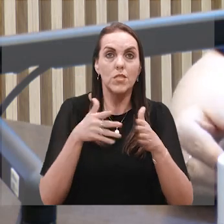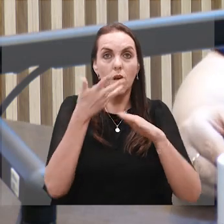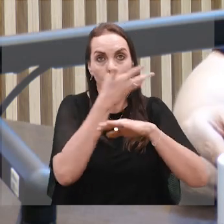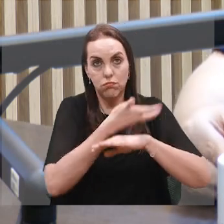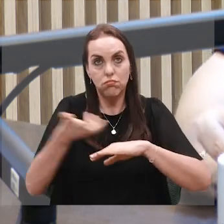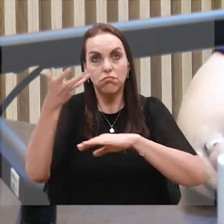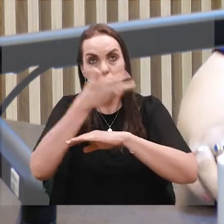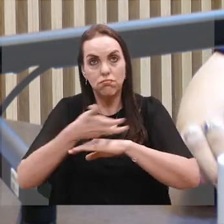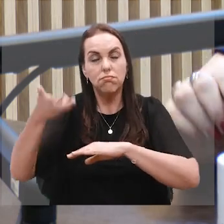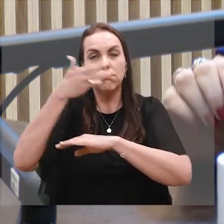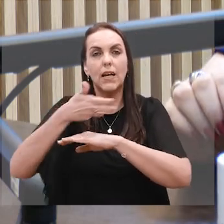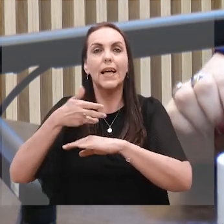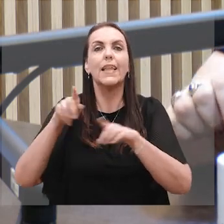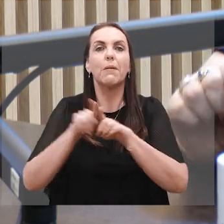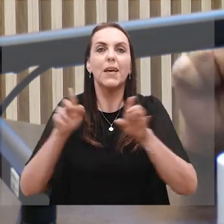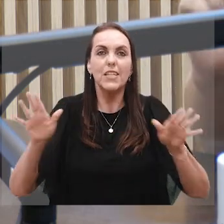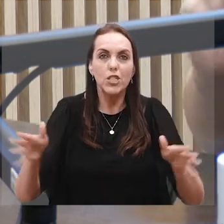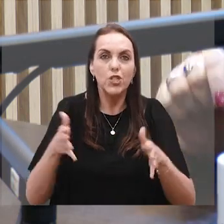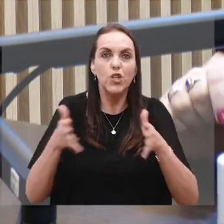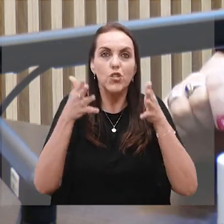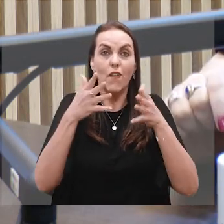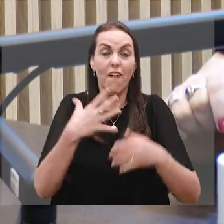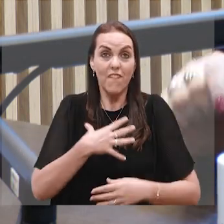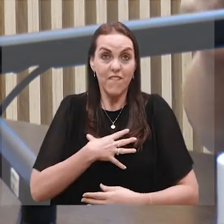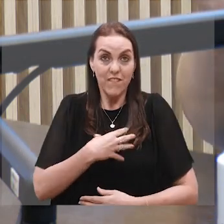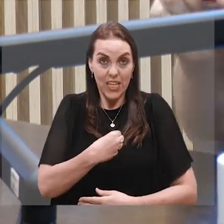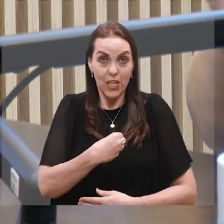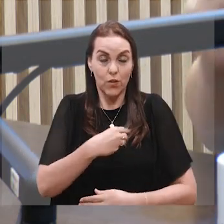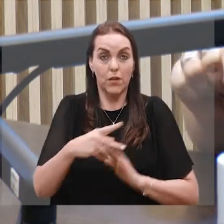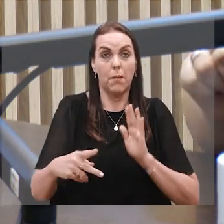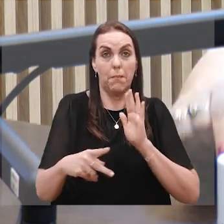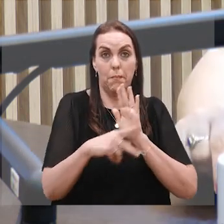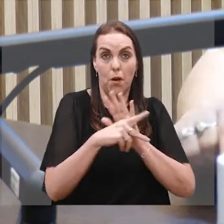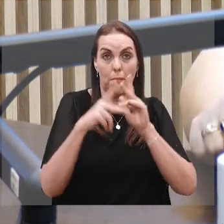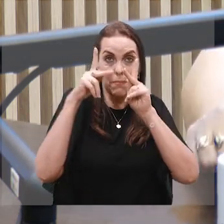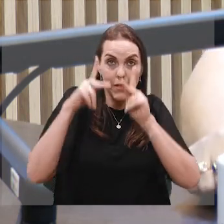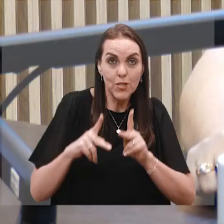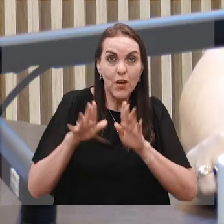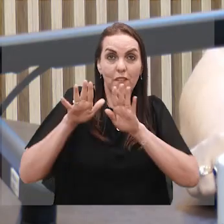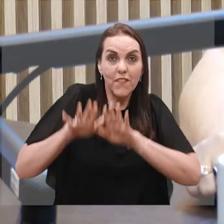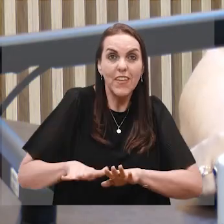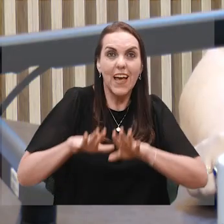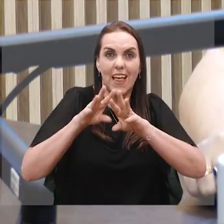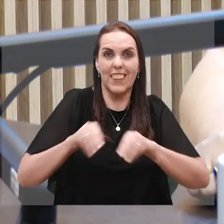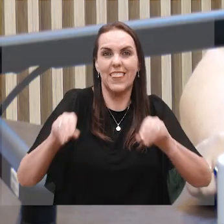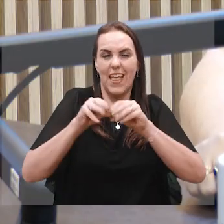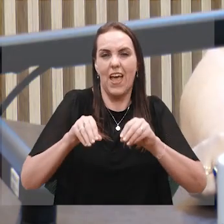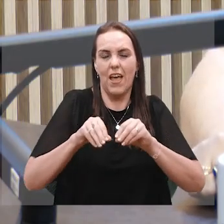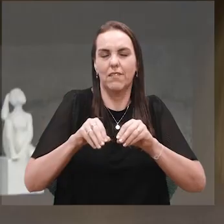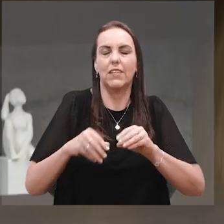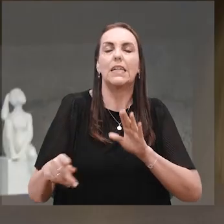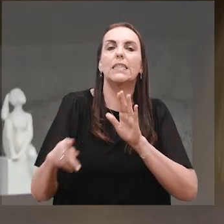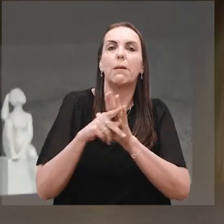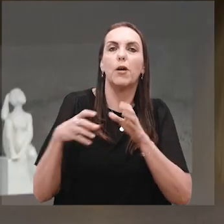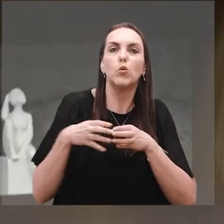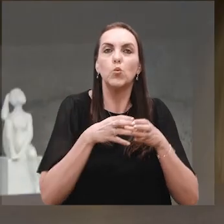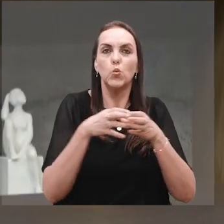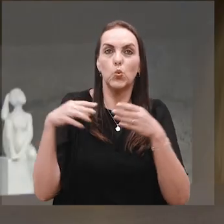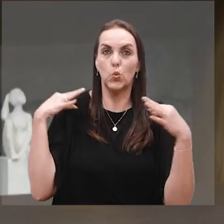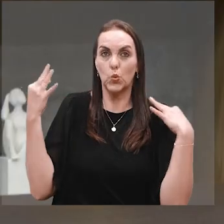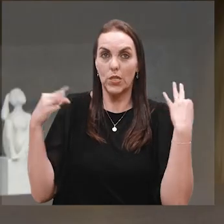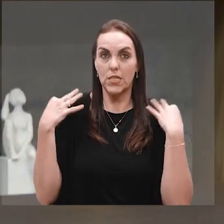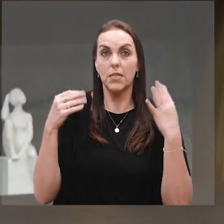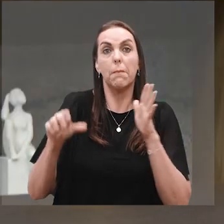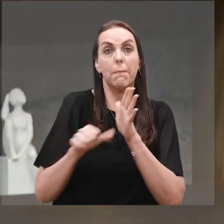e também para incentivar que os filhos dos proprietários de lá fiquem na terra. E o próprio turista tem um